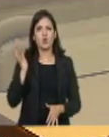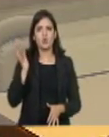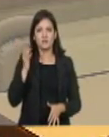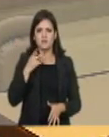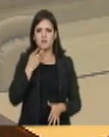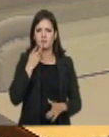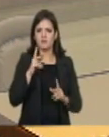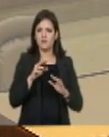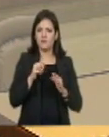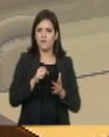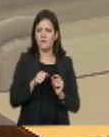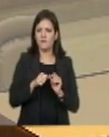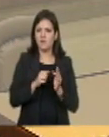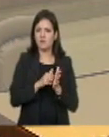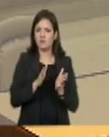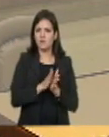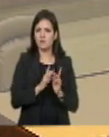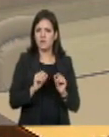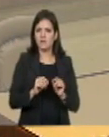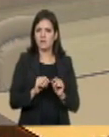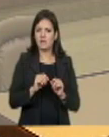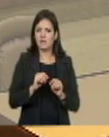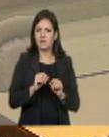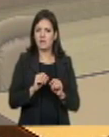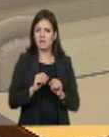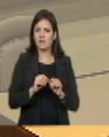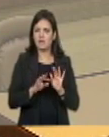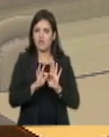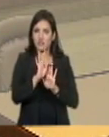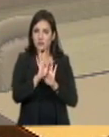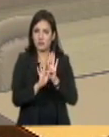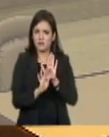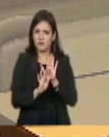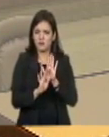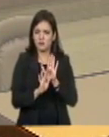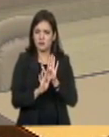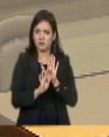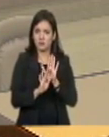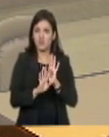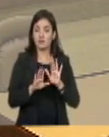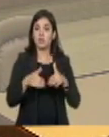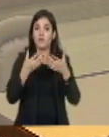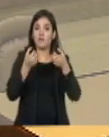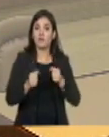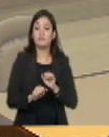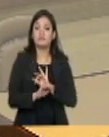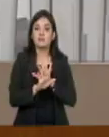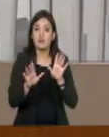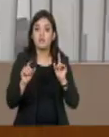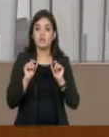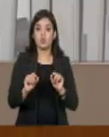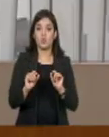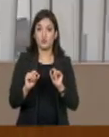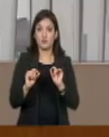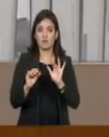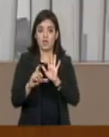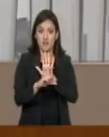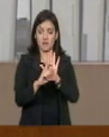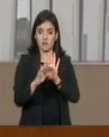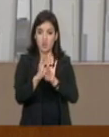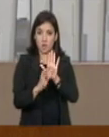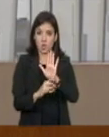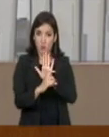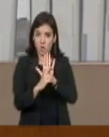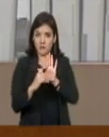fiz o registro. Fez o registro que nessa parte específica. No sentido da procedência da. Ou seja, é bom esclarecer que então, essa parte específica do dispositivo do voto